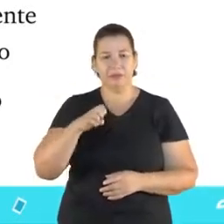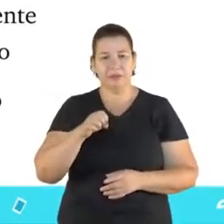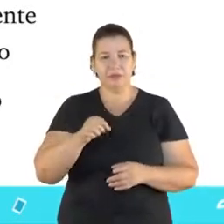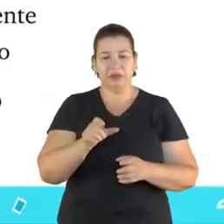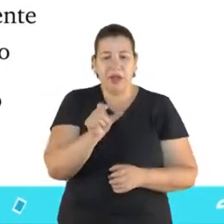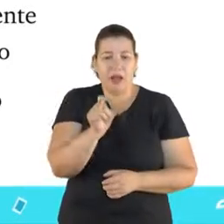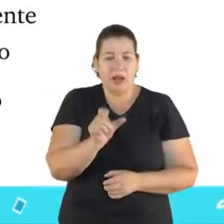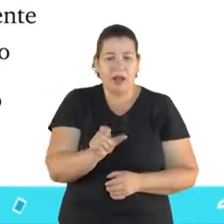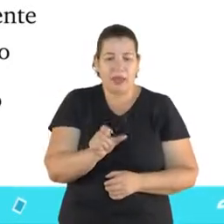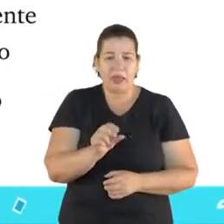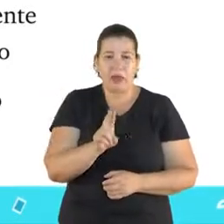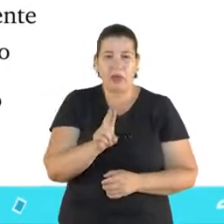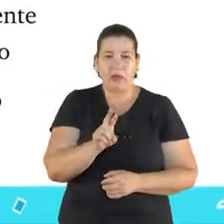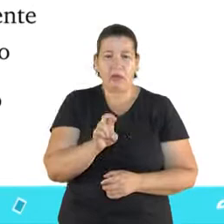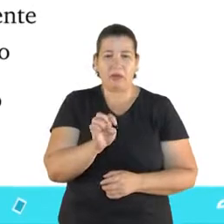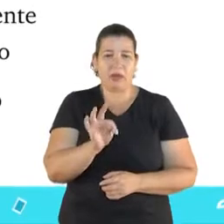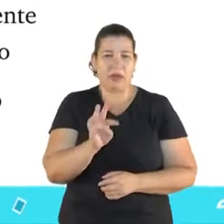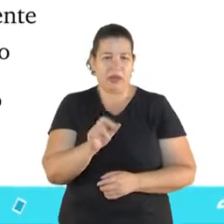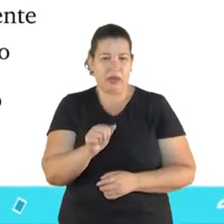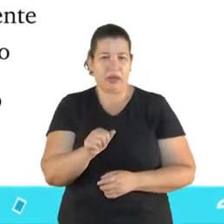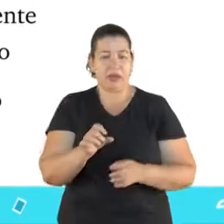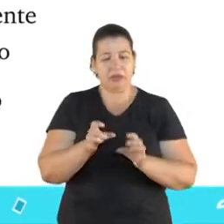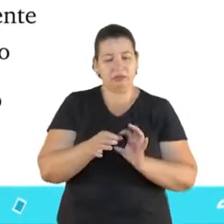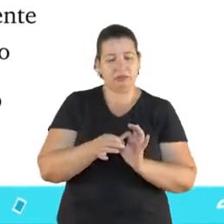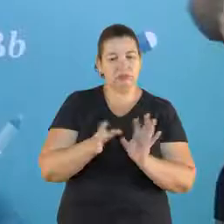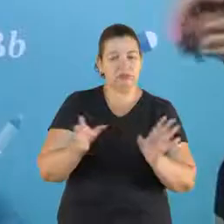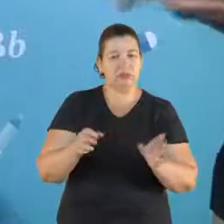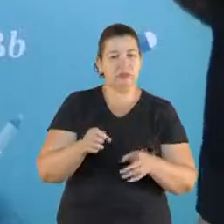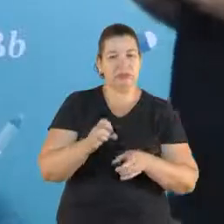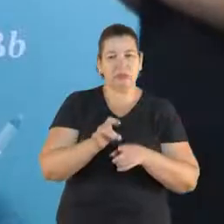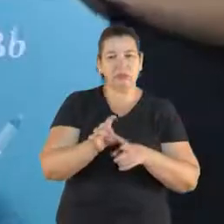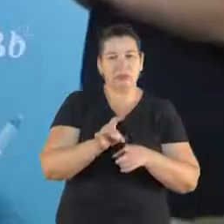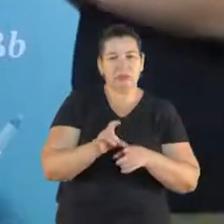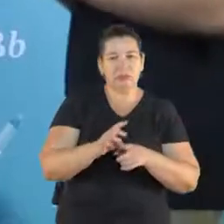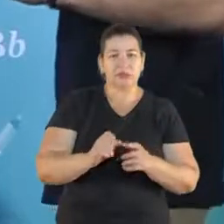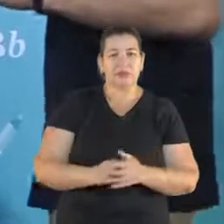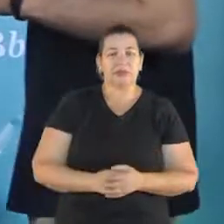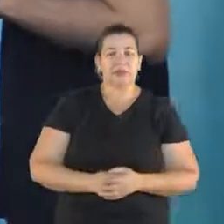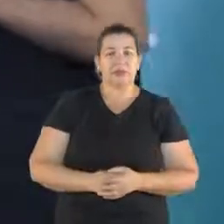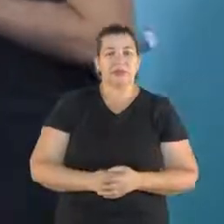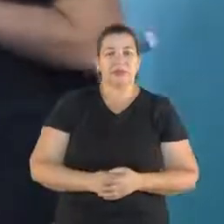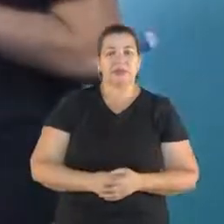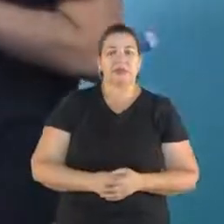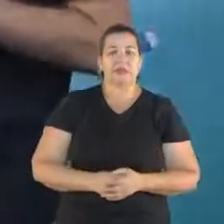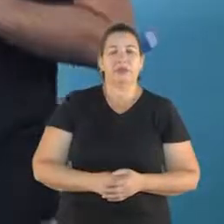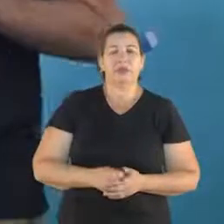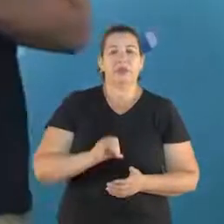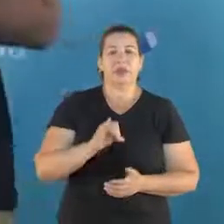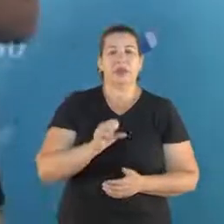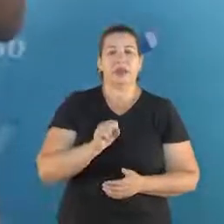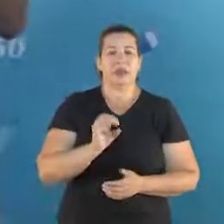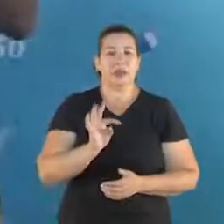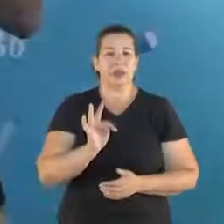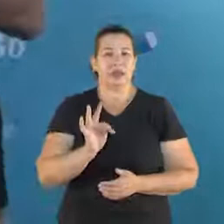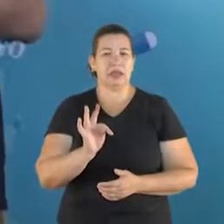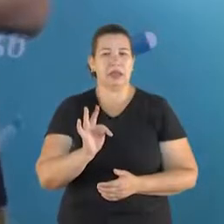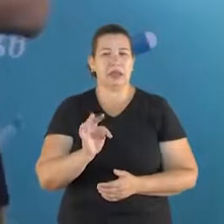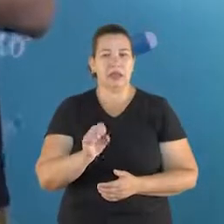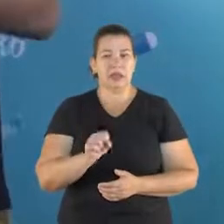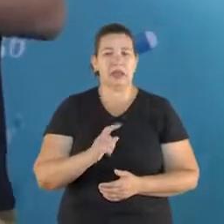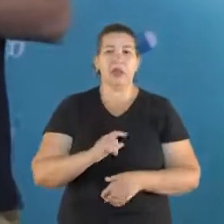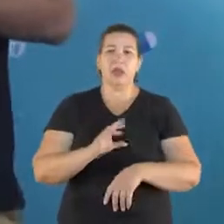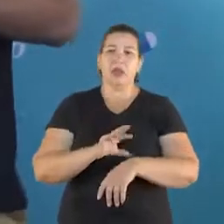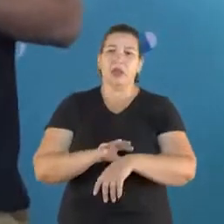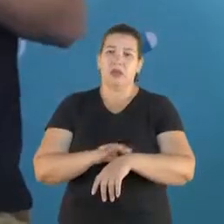e chega até a uretra, onde ele é liberado na ejaculação. As ISTs, elas são infecções